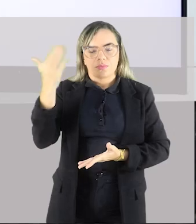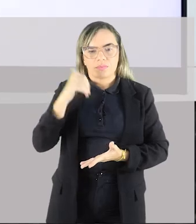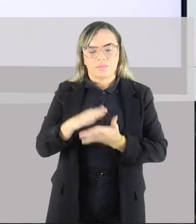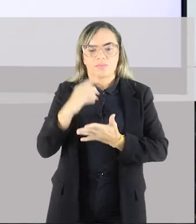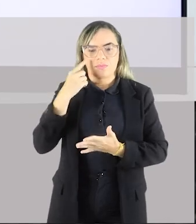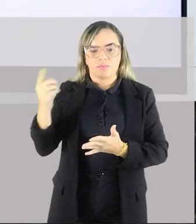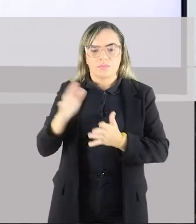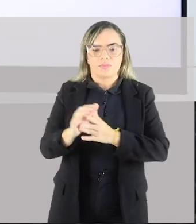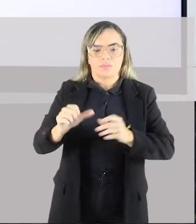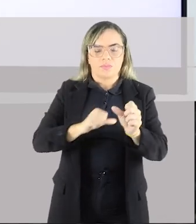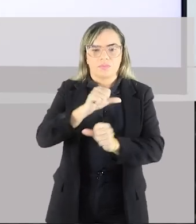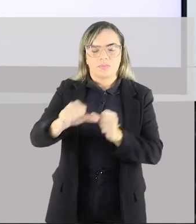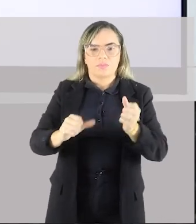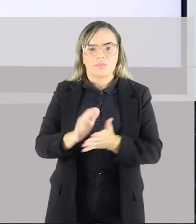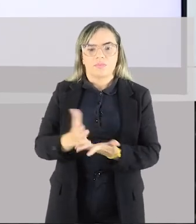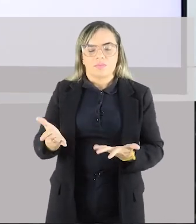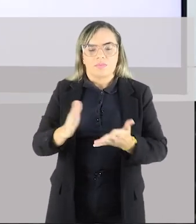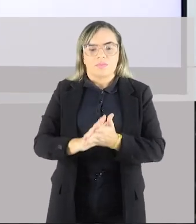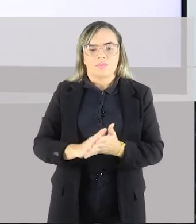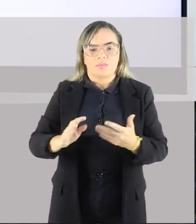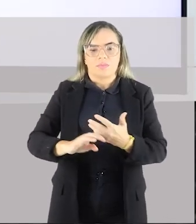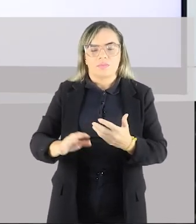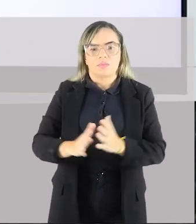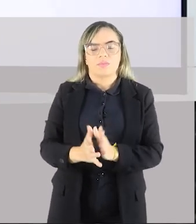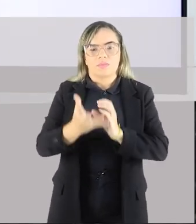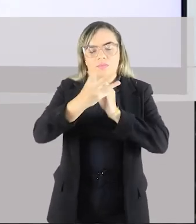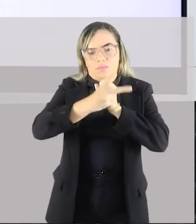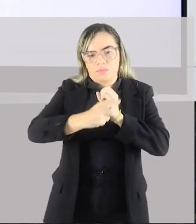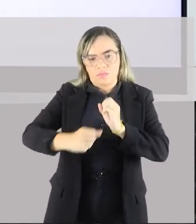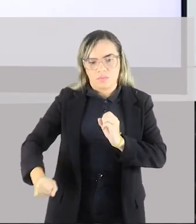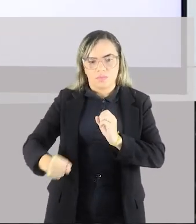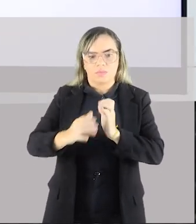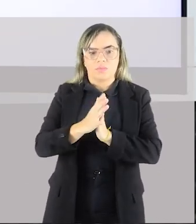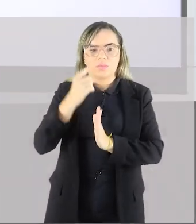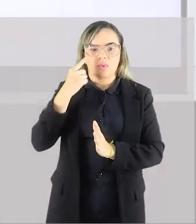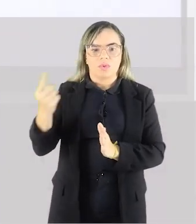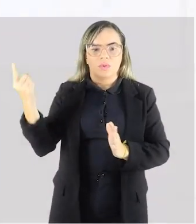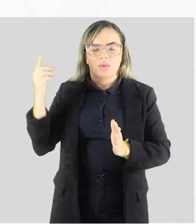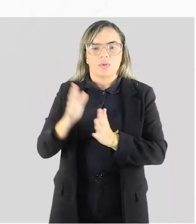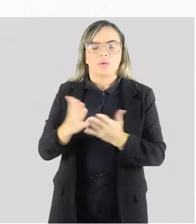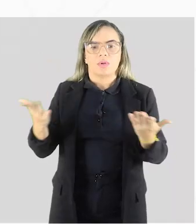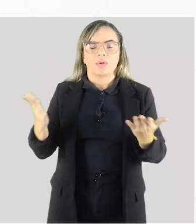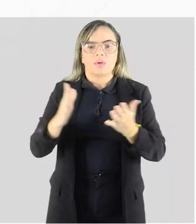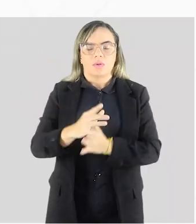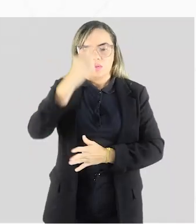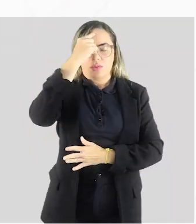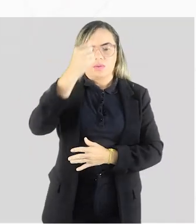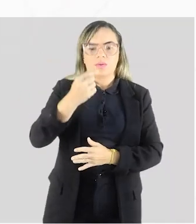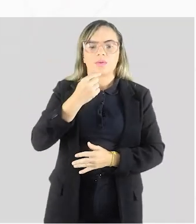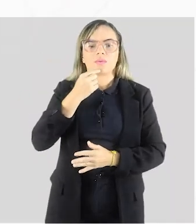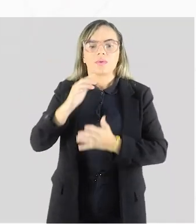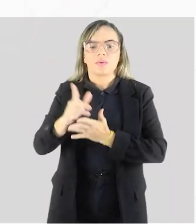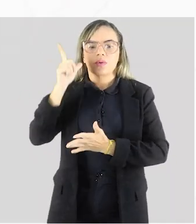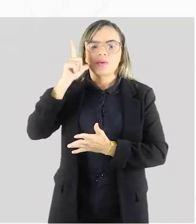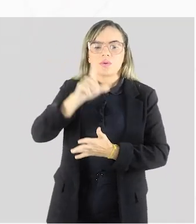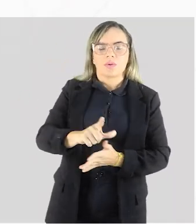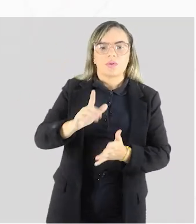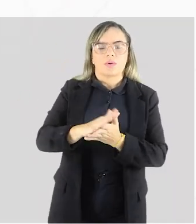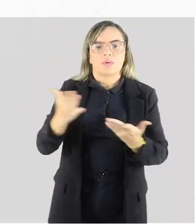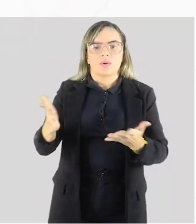Essa transformação é através de uma quebra ou oxidação. Aqui tá pra gente, aí na imagem que você consegue